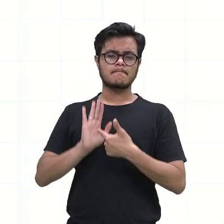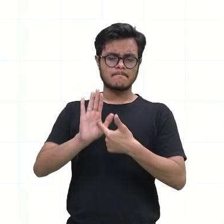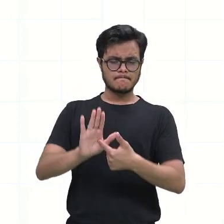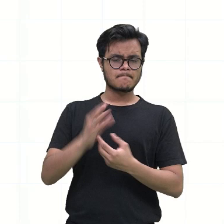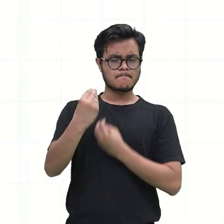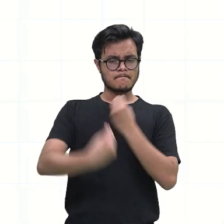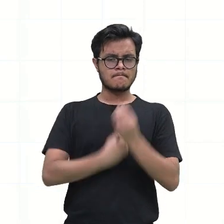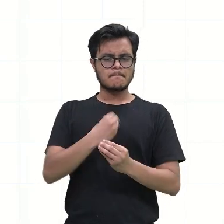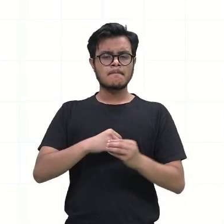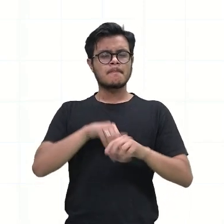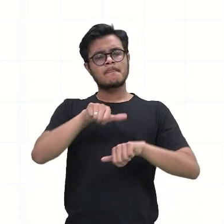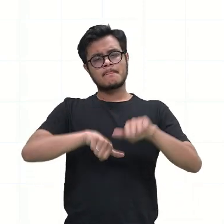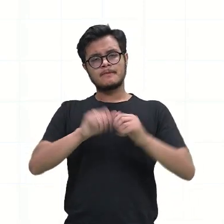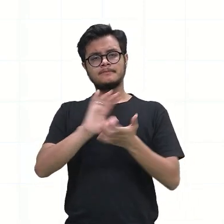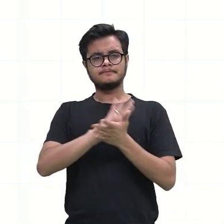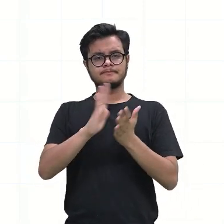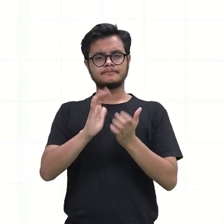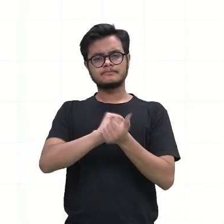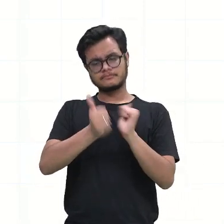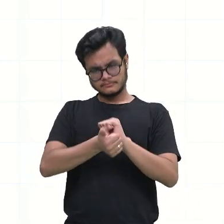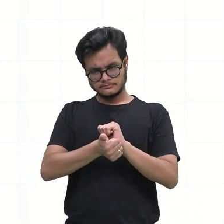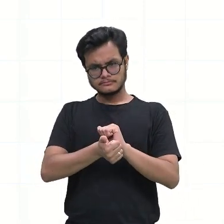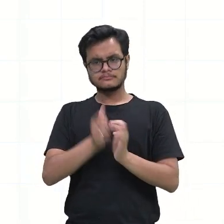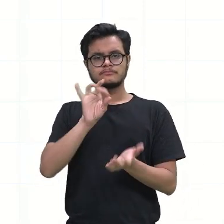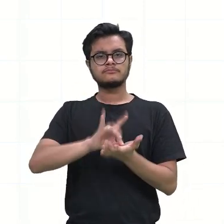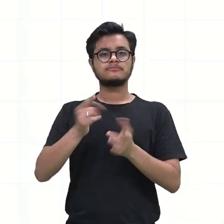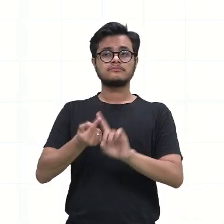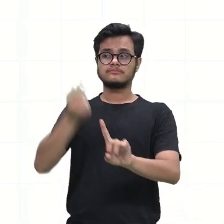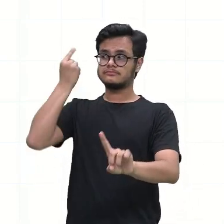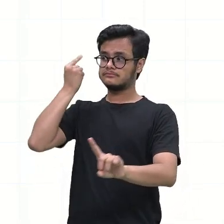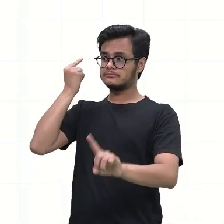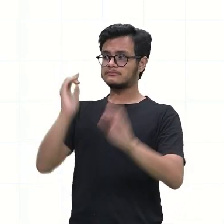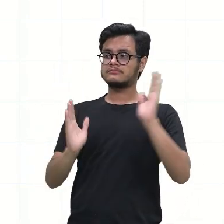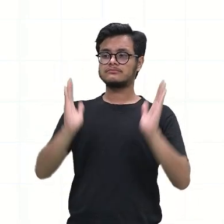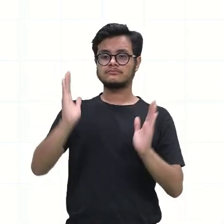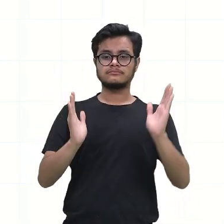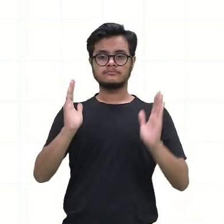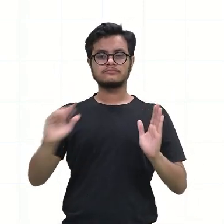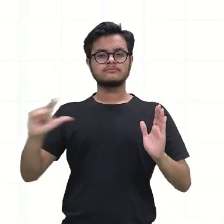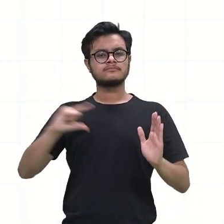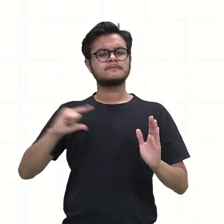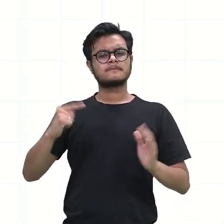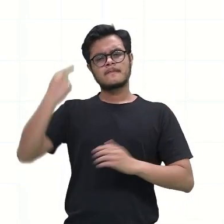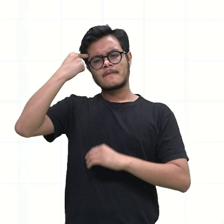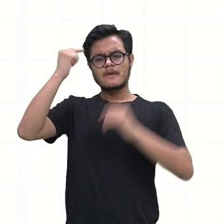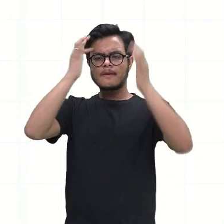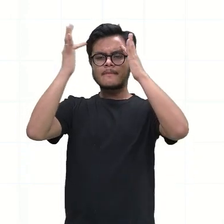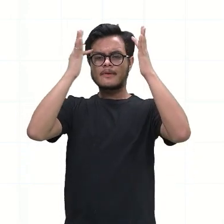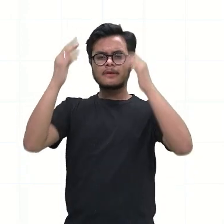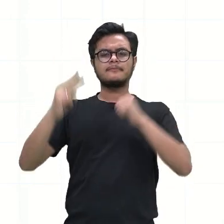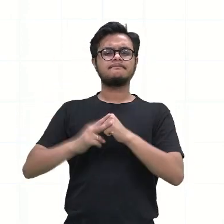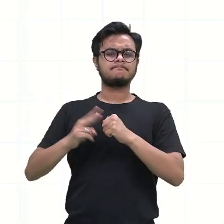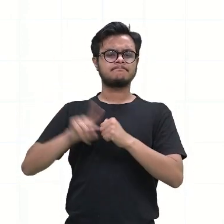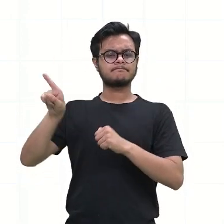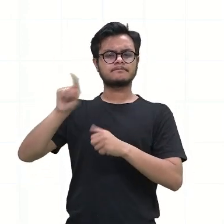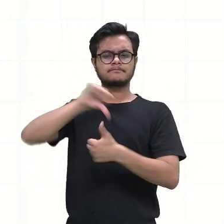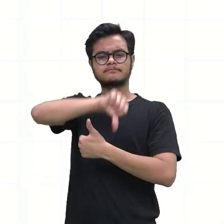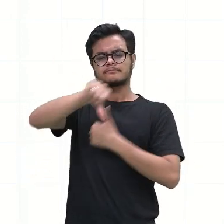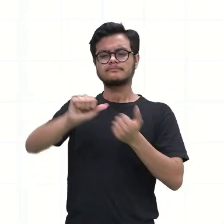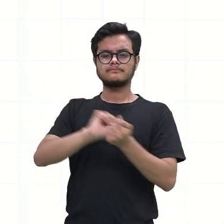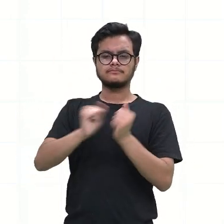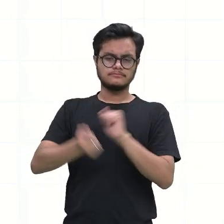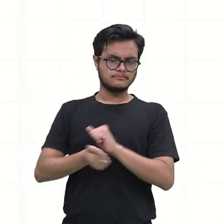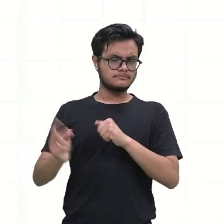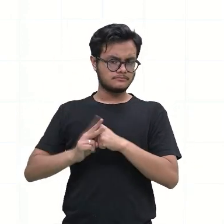verbo ele está indicando uma situação do passado, ele vai trazer essa ideia, esses verbos todos flexionados